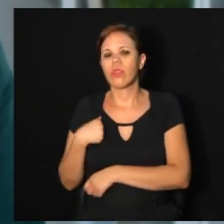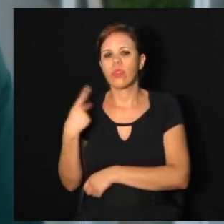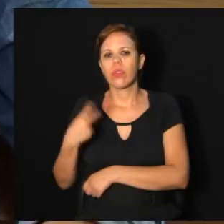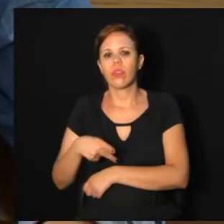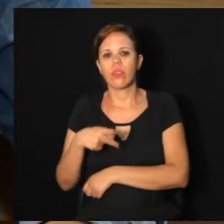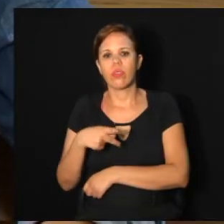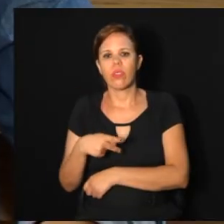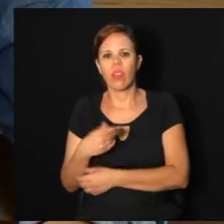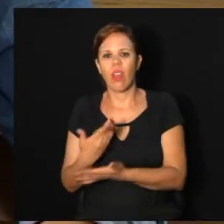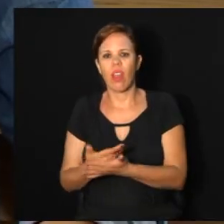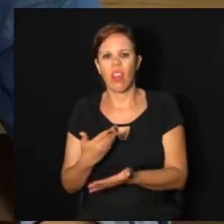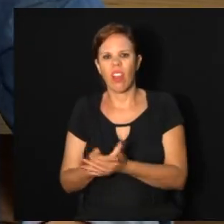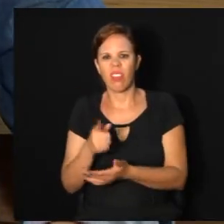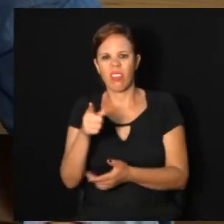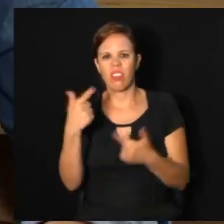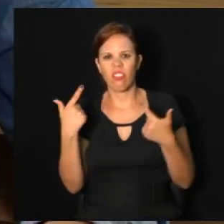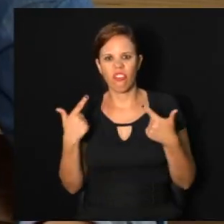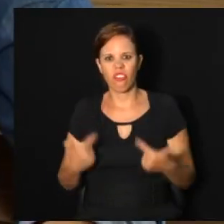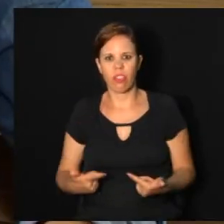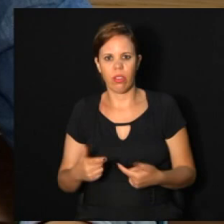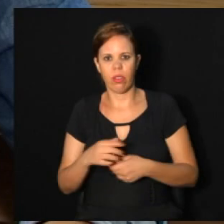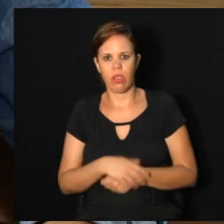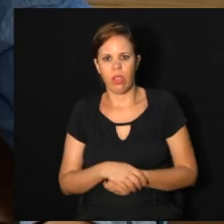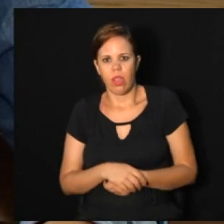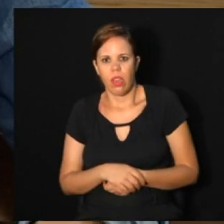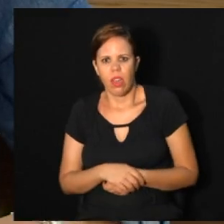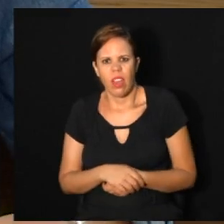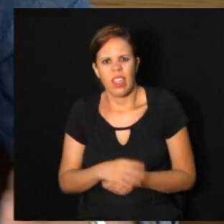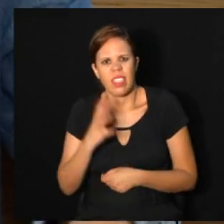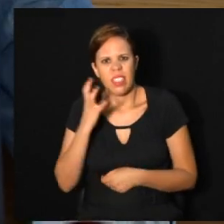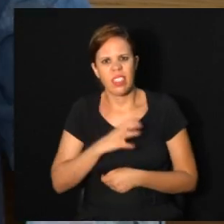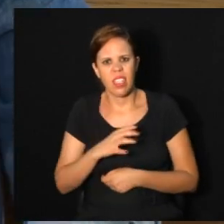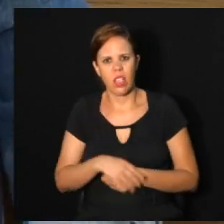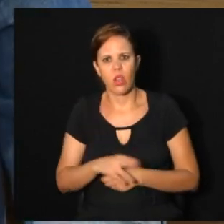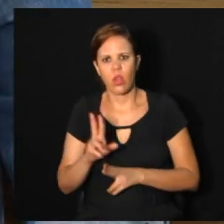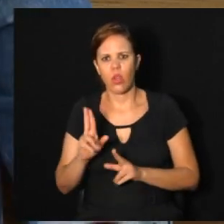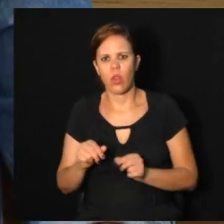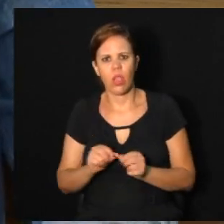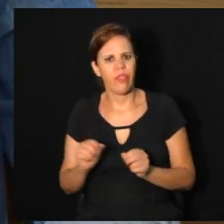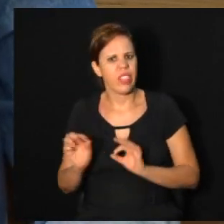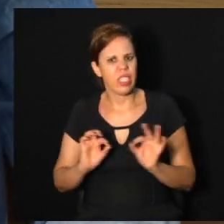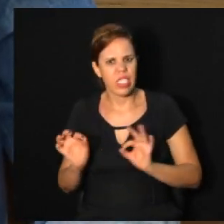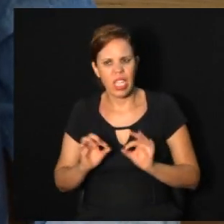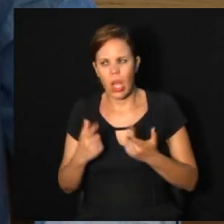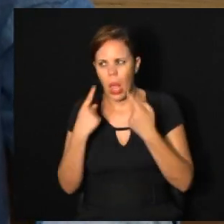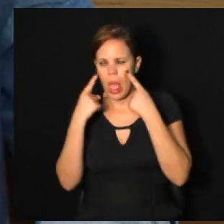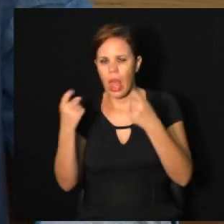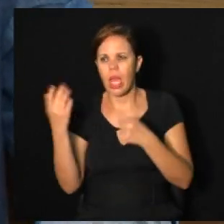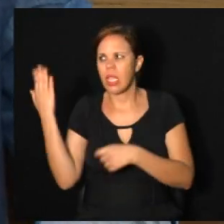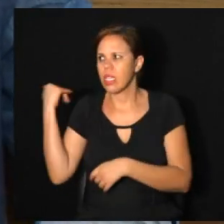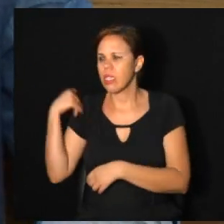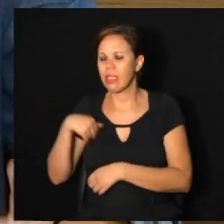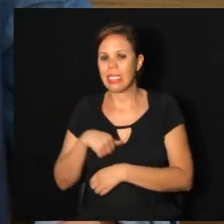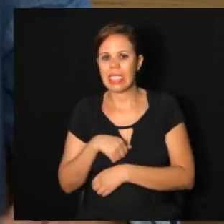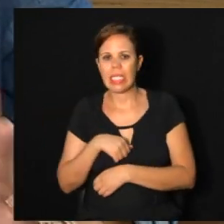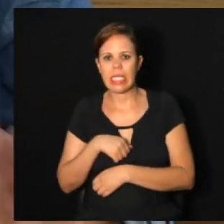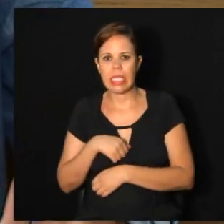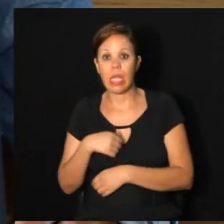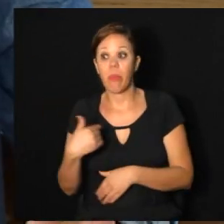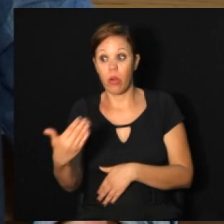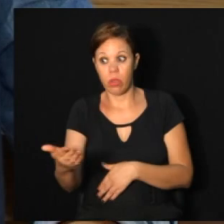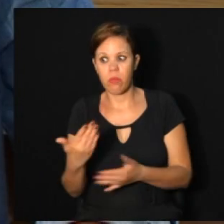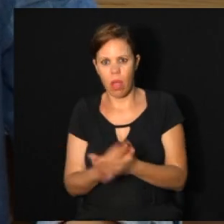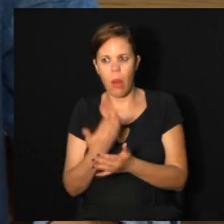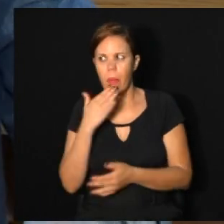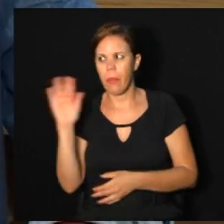tão chata. Eu fiz, tá sério, tia, a senhora nunca mais fez aquelas atividades interessantes. Tipo, poxa, foi mal. Próxima aula eu